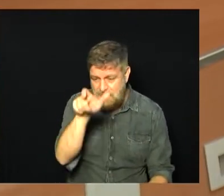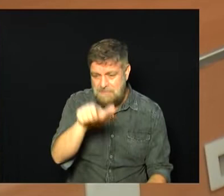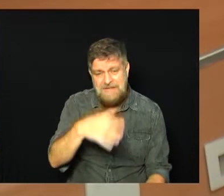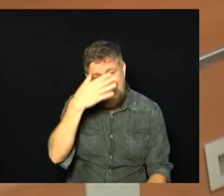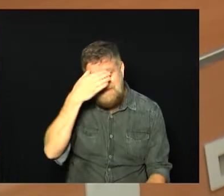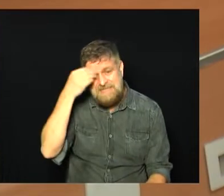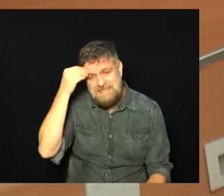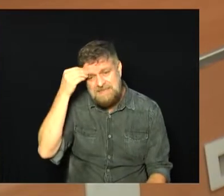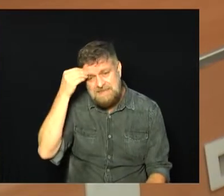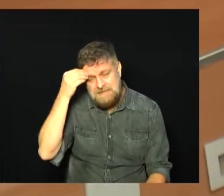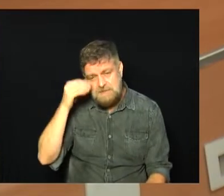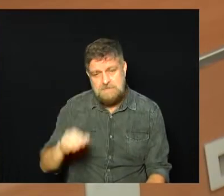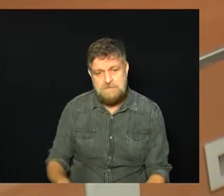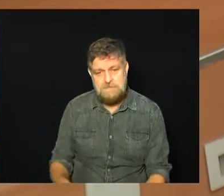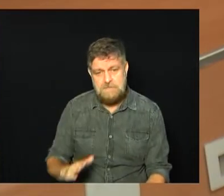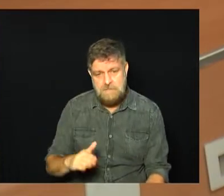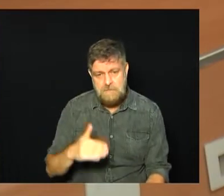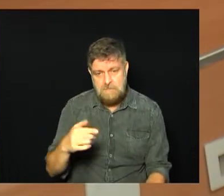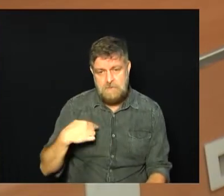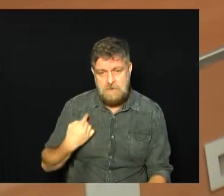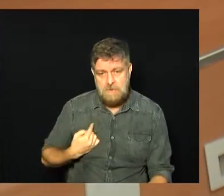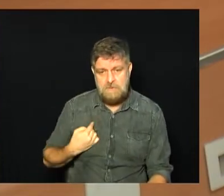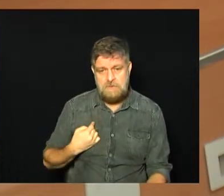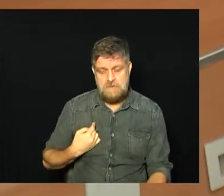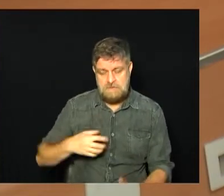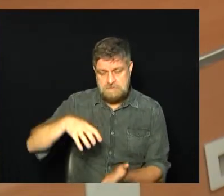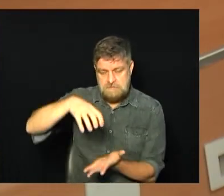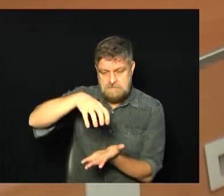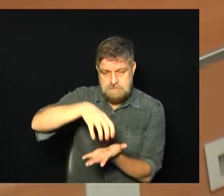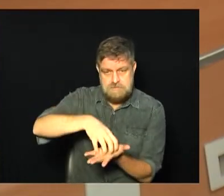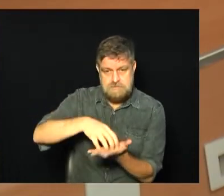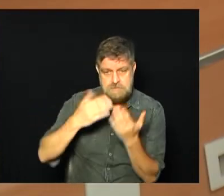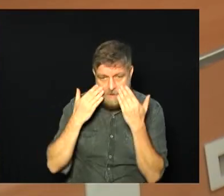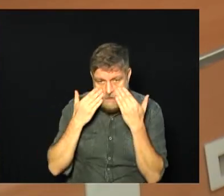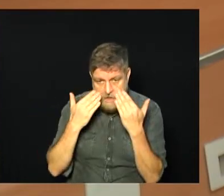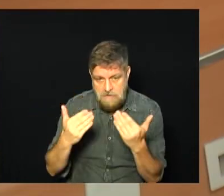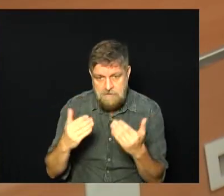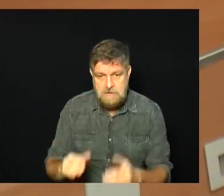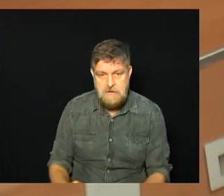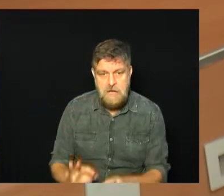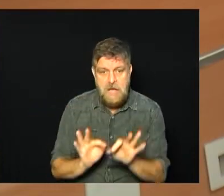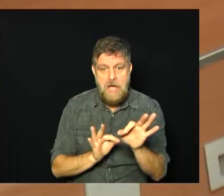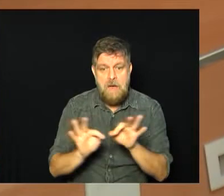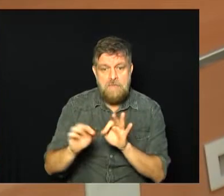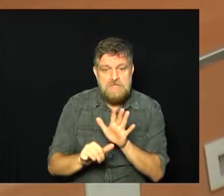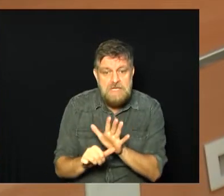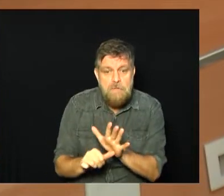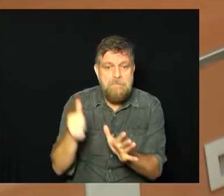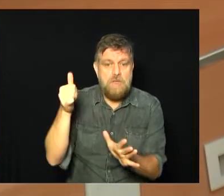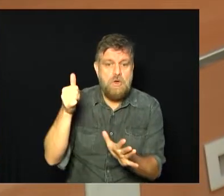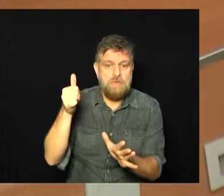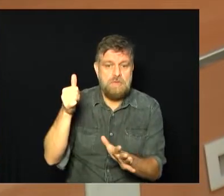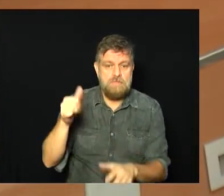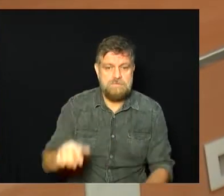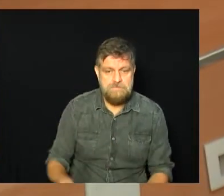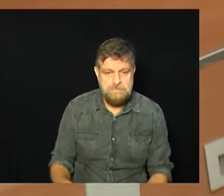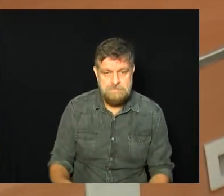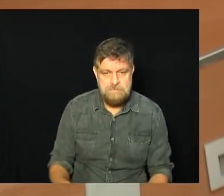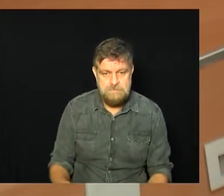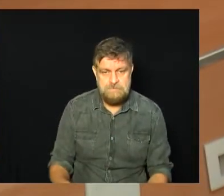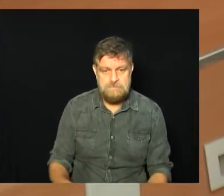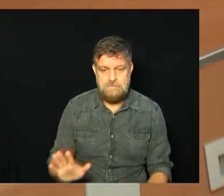esquecem é porque, quando nós fizemos esse Parklet, chamavam projeto piloto. Piloto não é uma